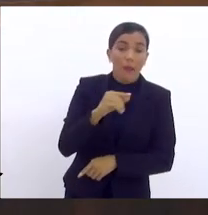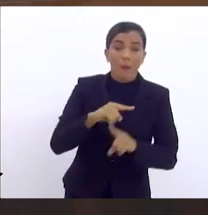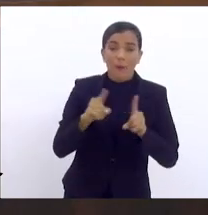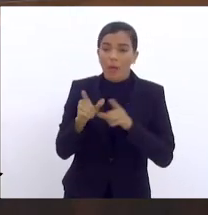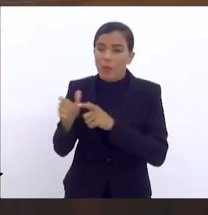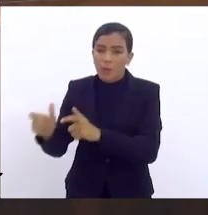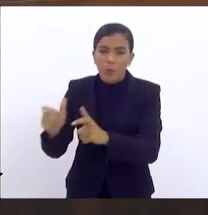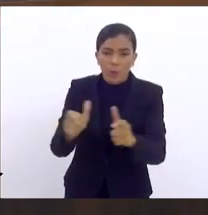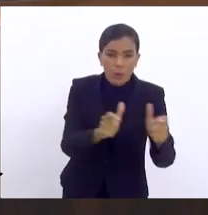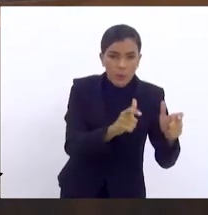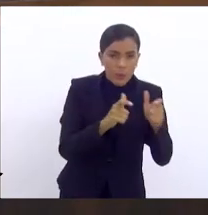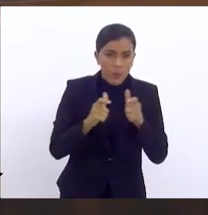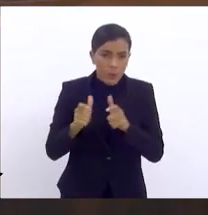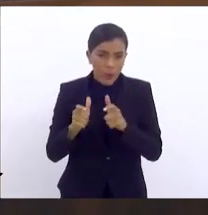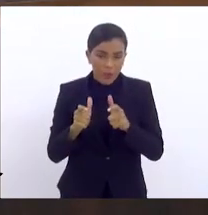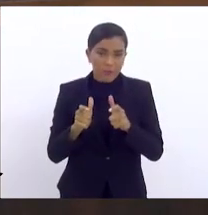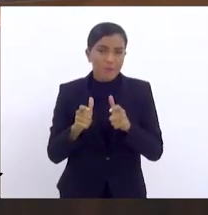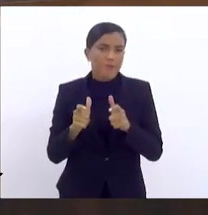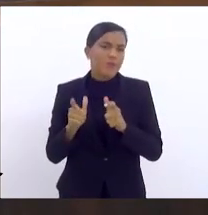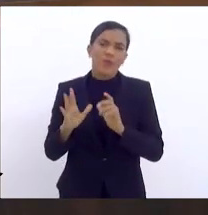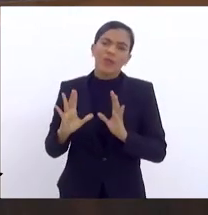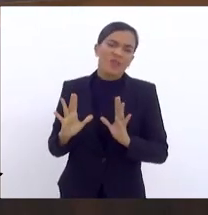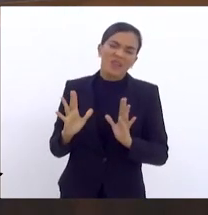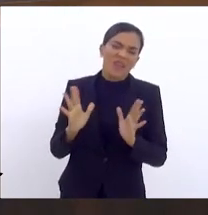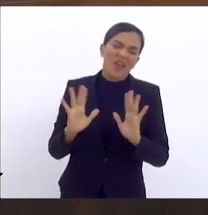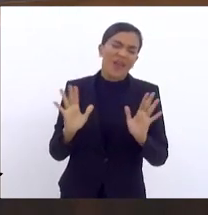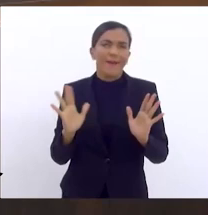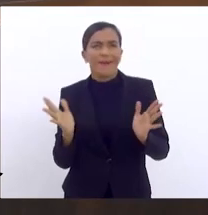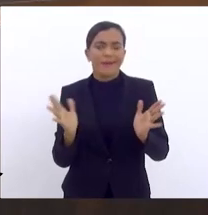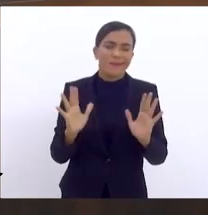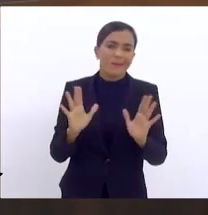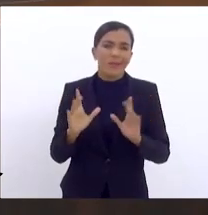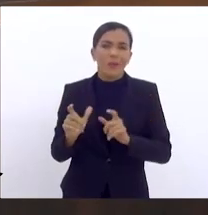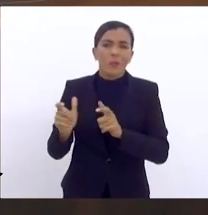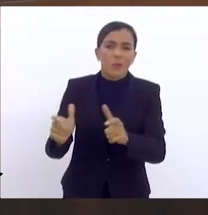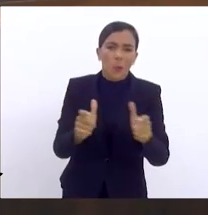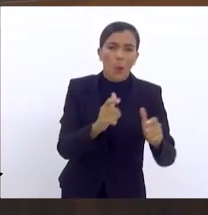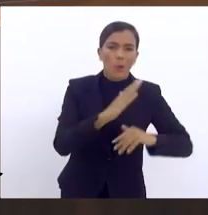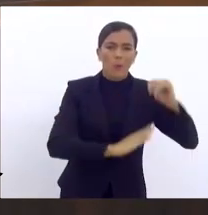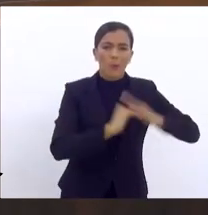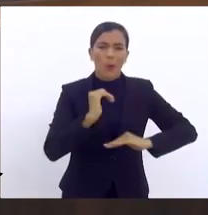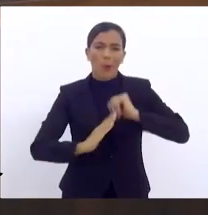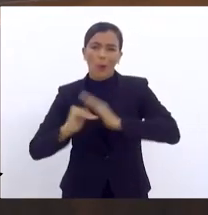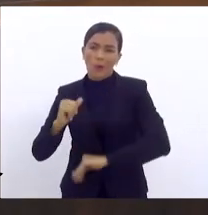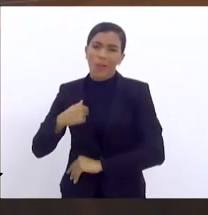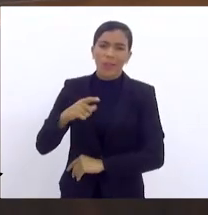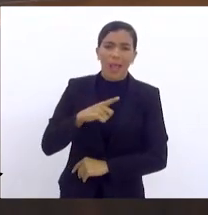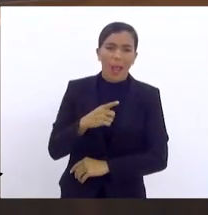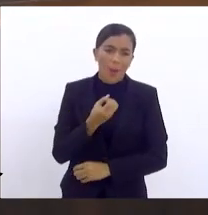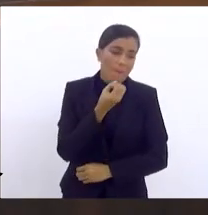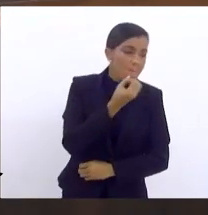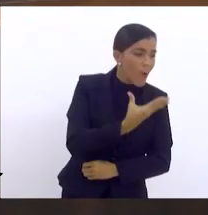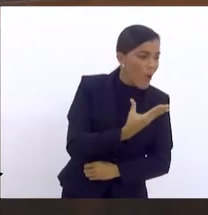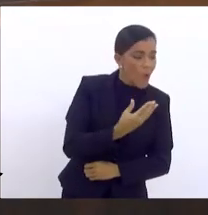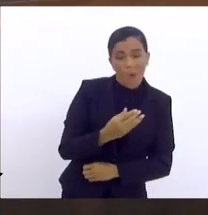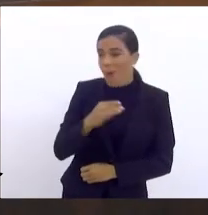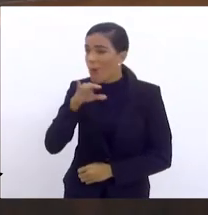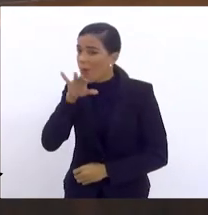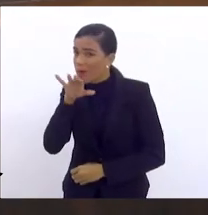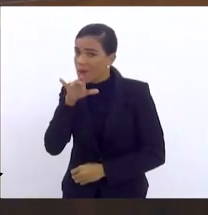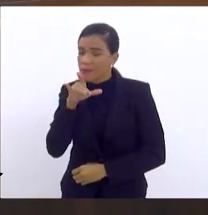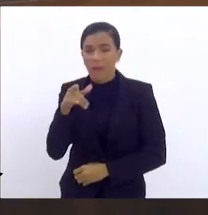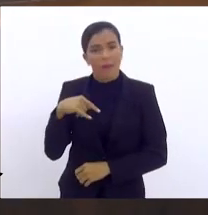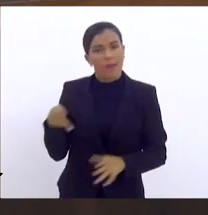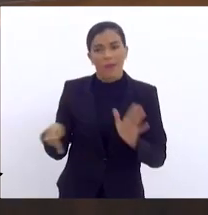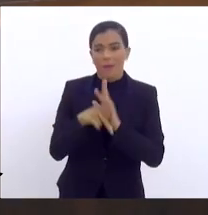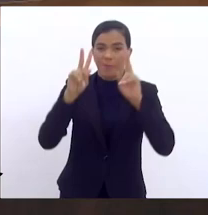todo local tem em toda em toda segmento de profissão existe o bom existe o ruim isso é do